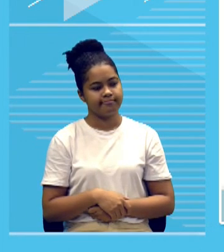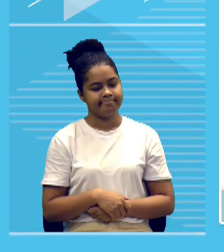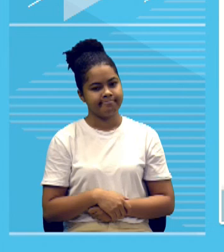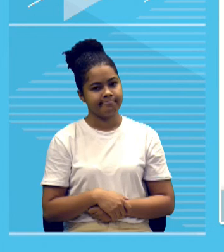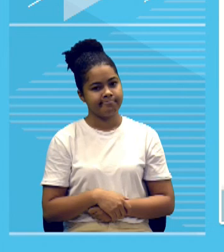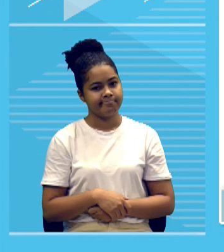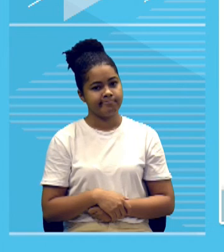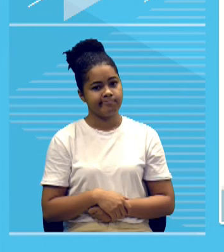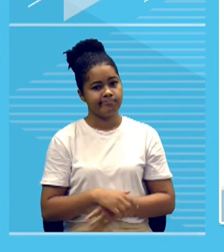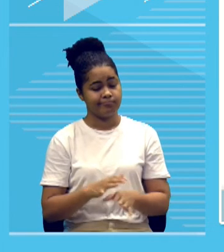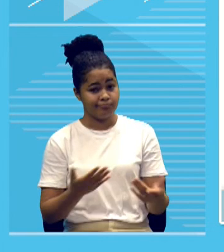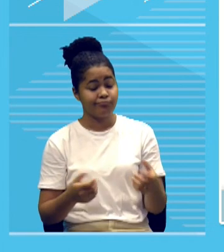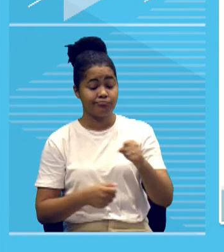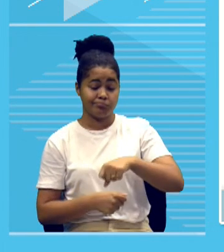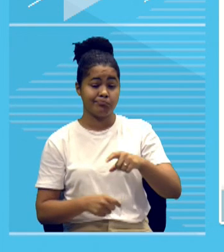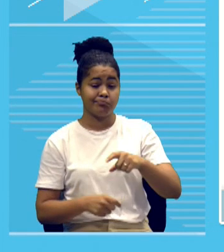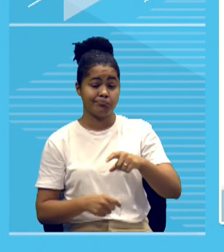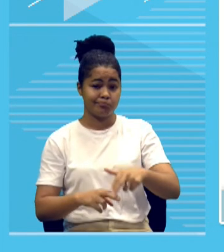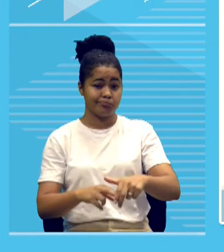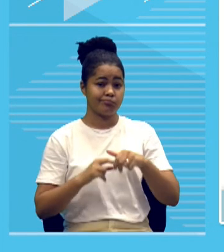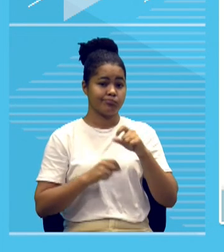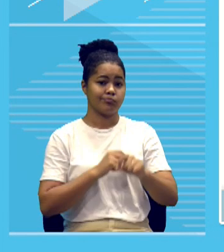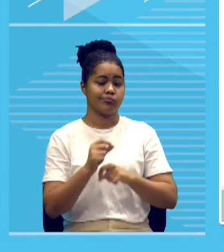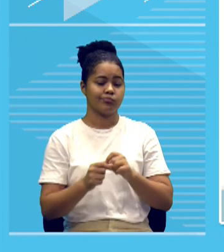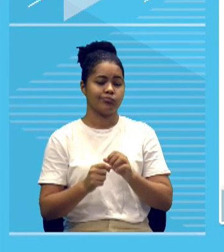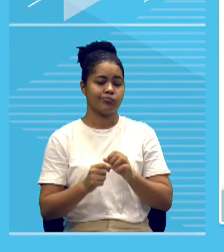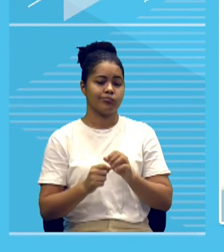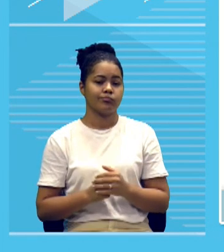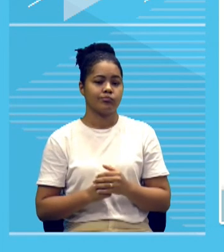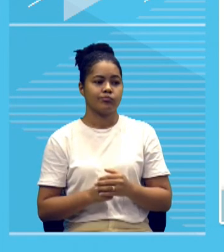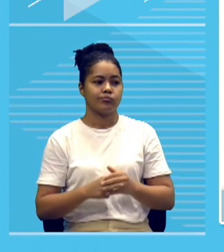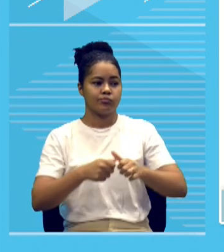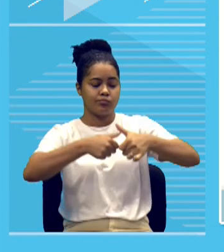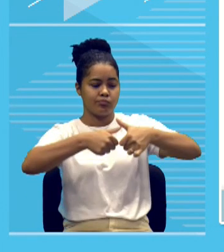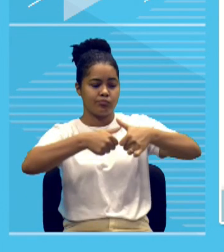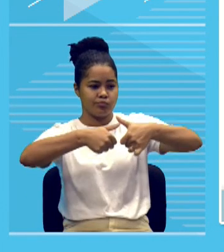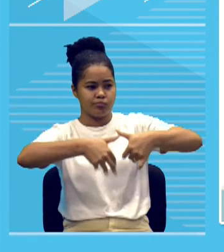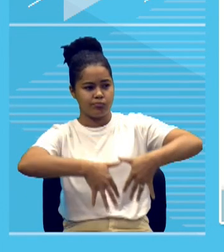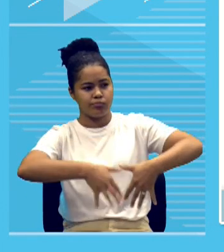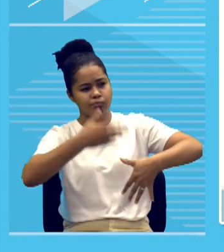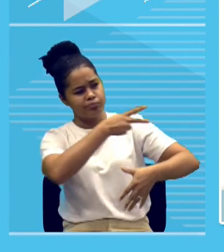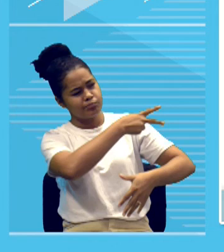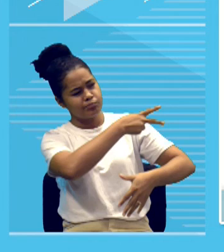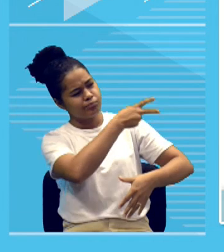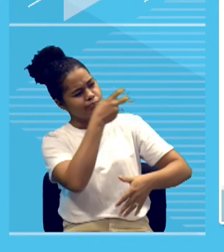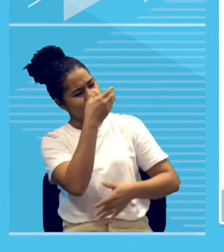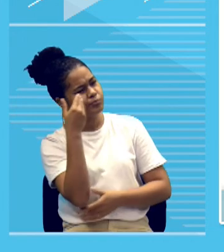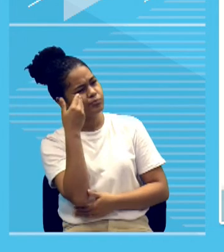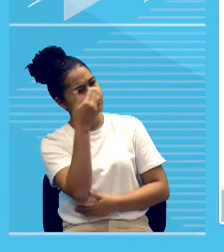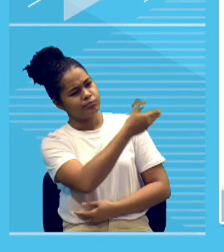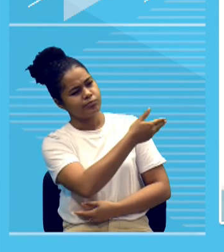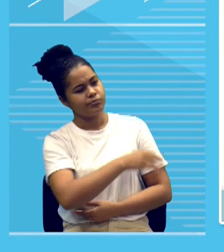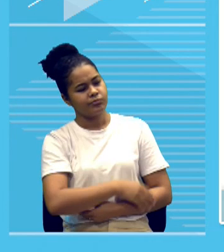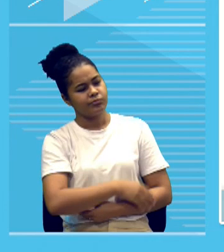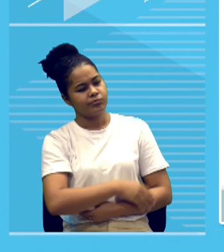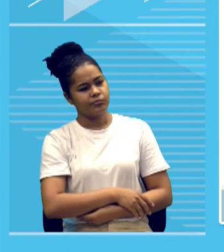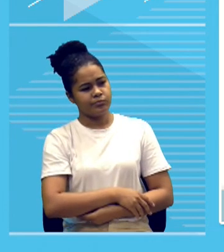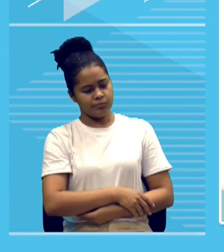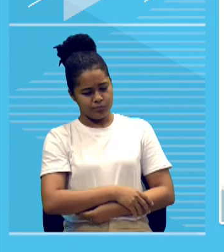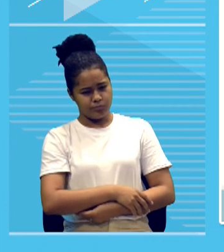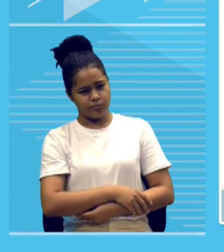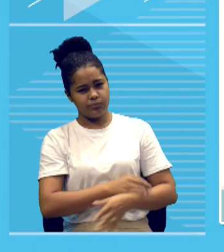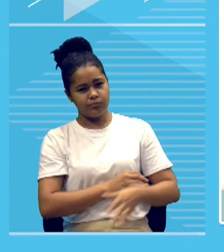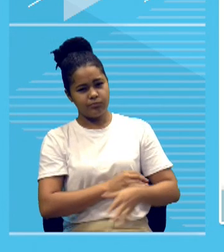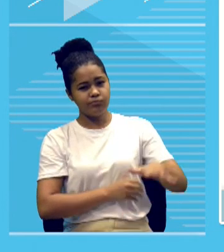E nós temos um Grande litoral nós somos um país de gigantesco litoral temos sim